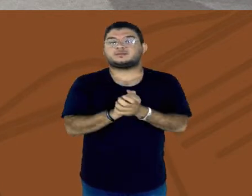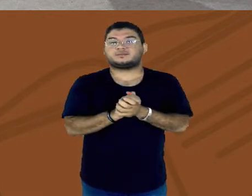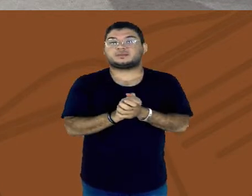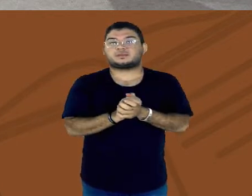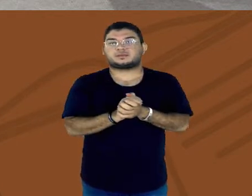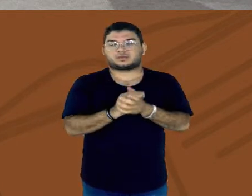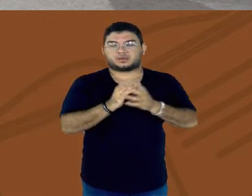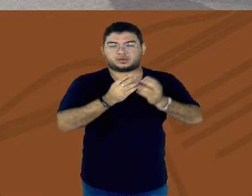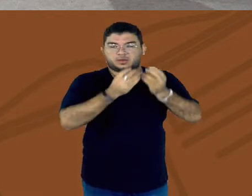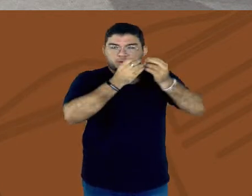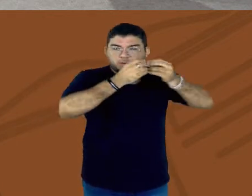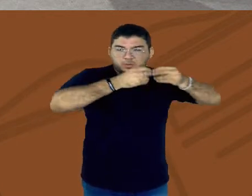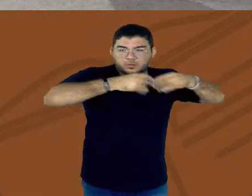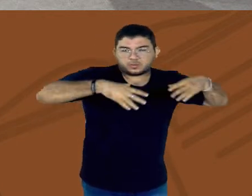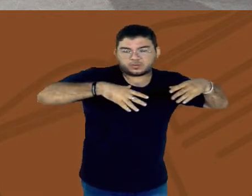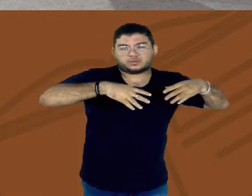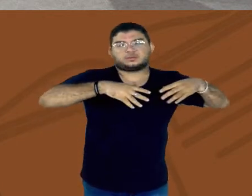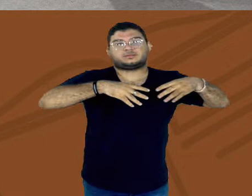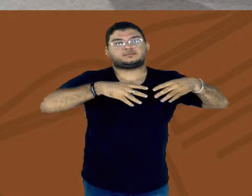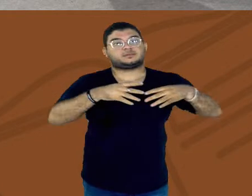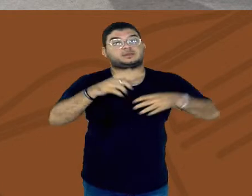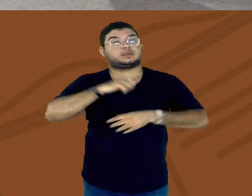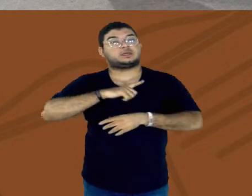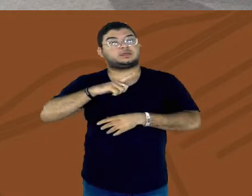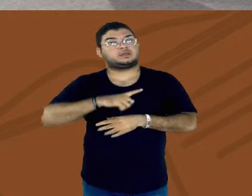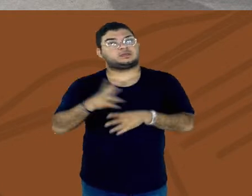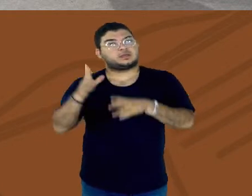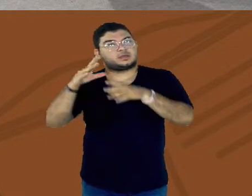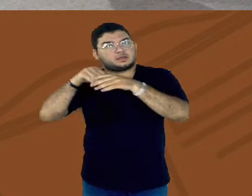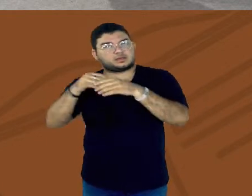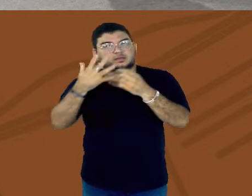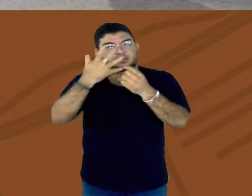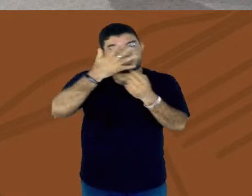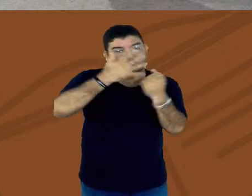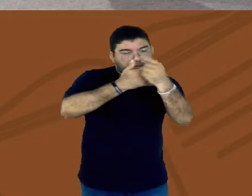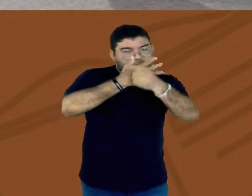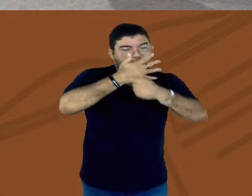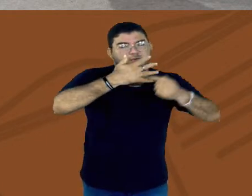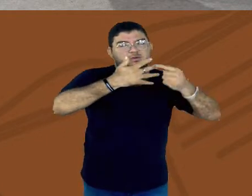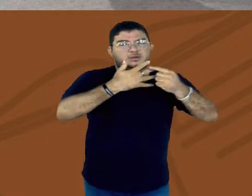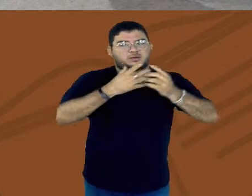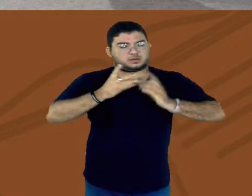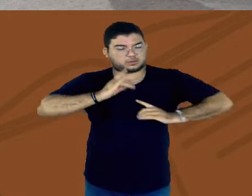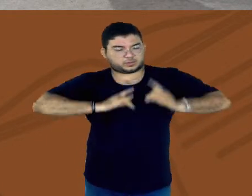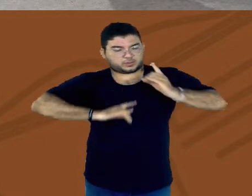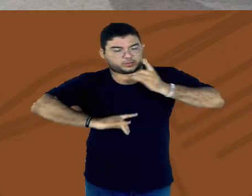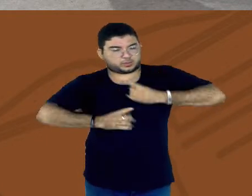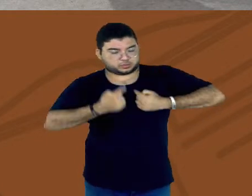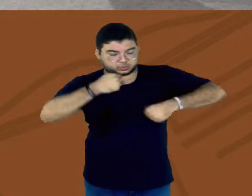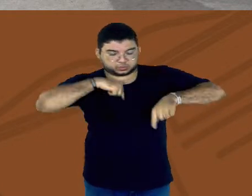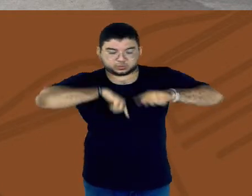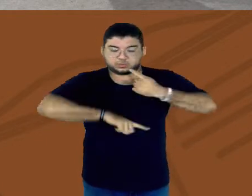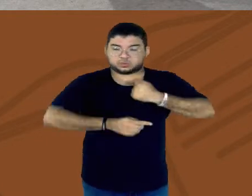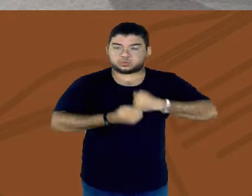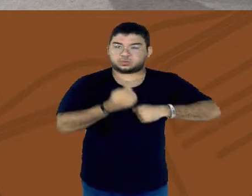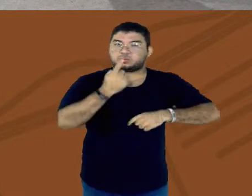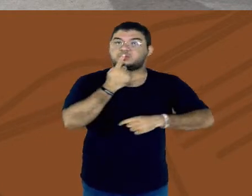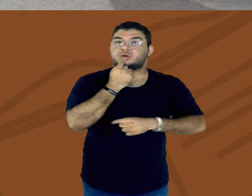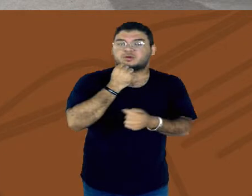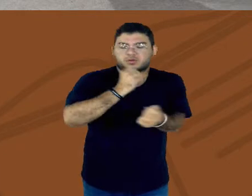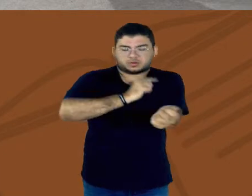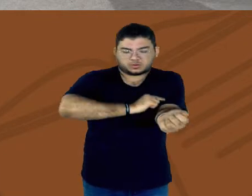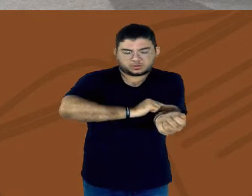secretadas por meio dessas glândulas que compõem o sistema endócrino. E esses hormônios, eles vão viajar pelo nosso sangue,